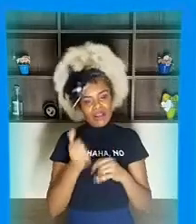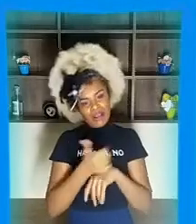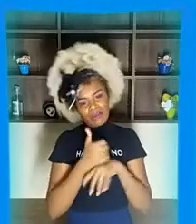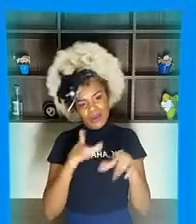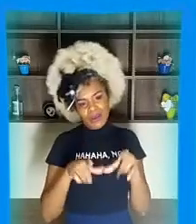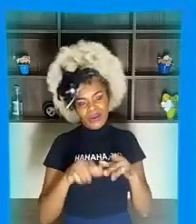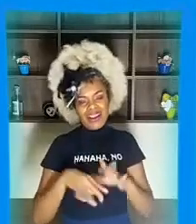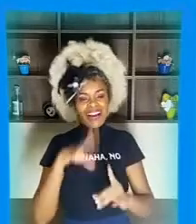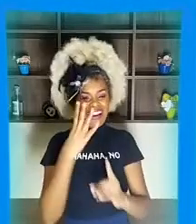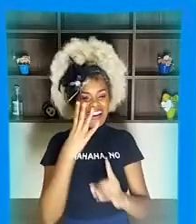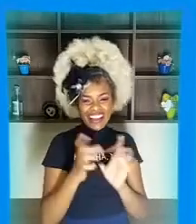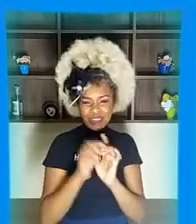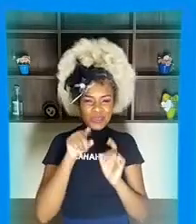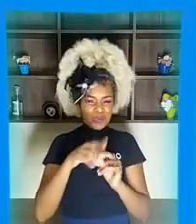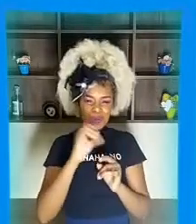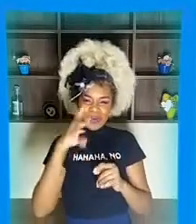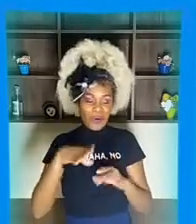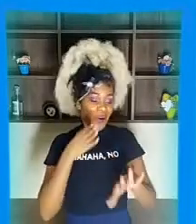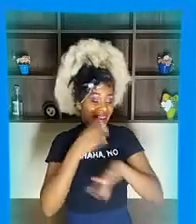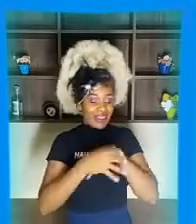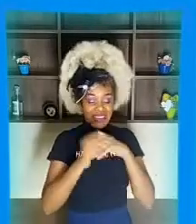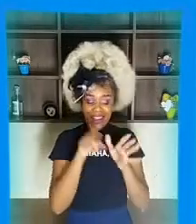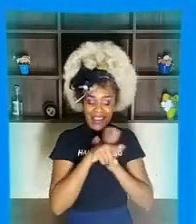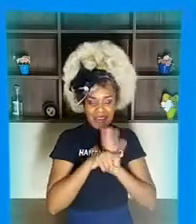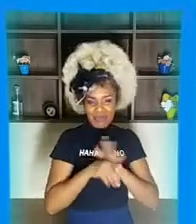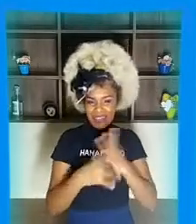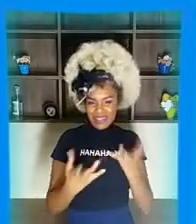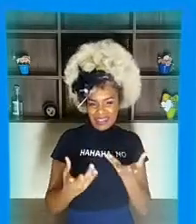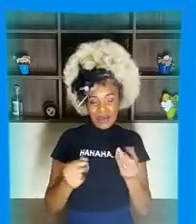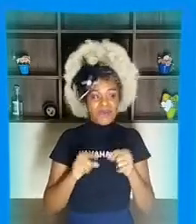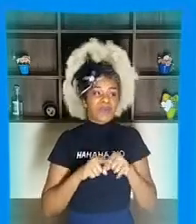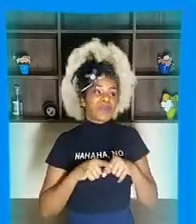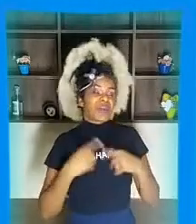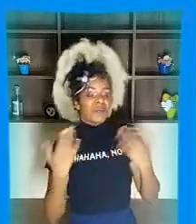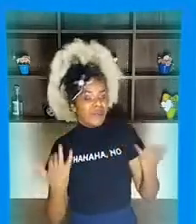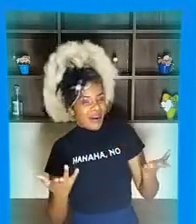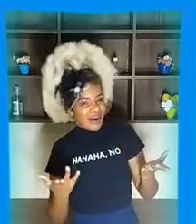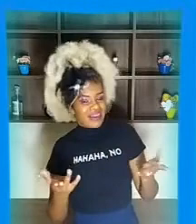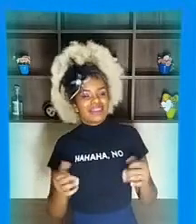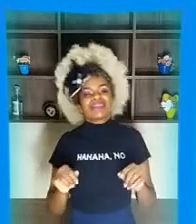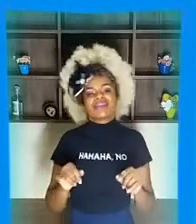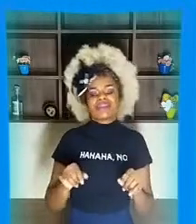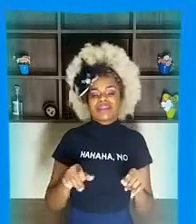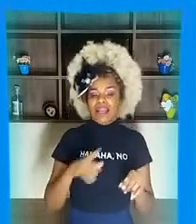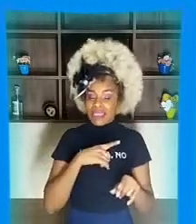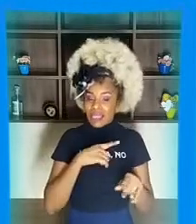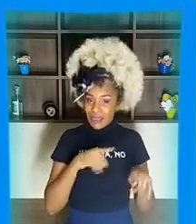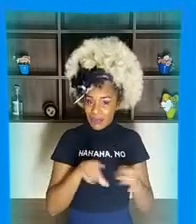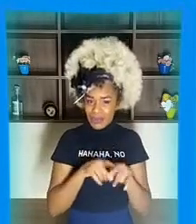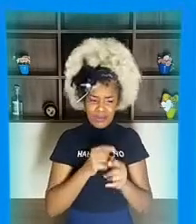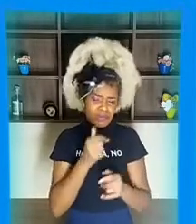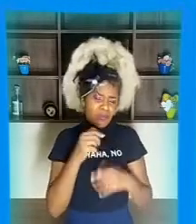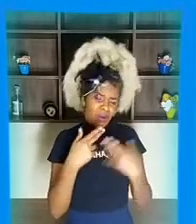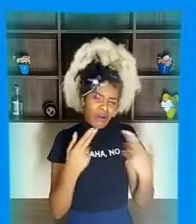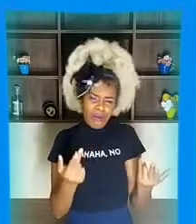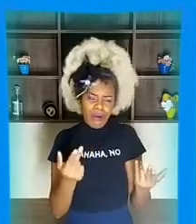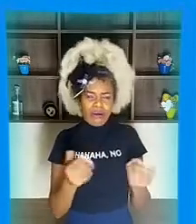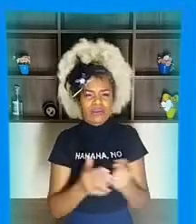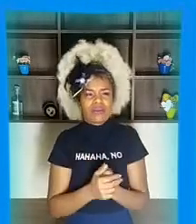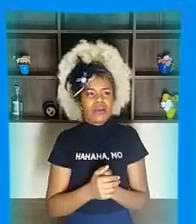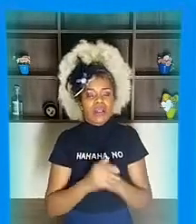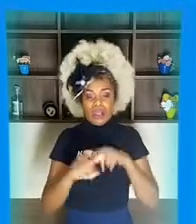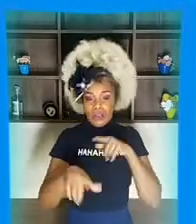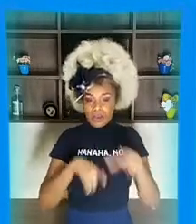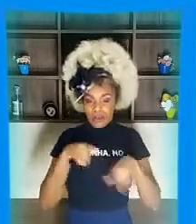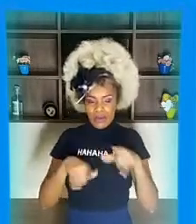o artuni.com. É entrar lá e pesquisar, né? Isso aí. Mas eu tenho muito pouca coisa, assim... O